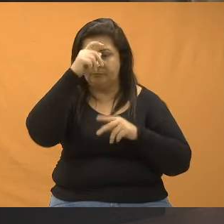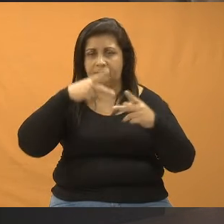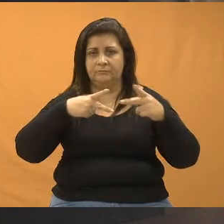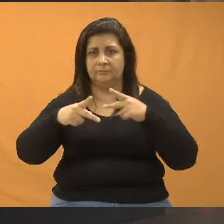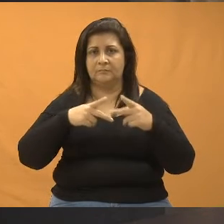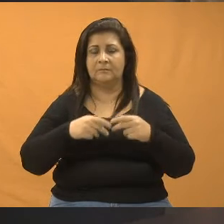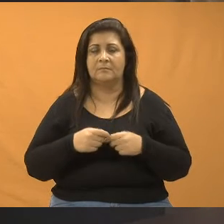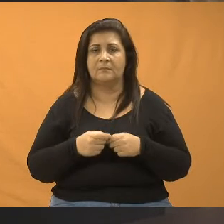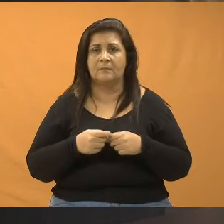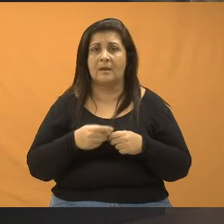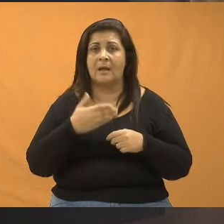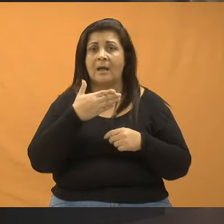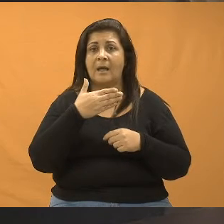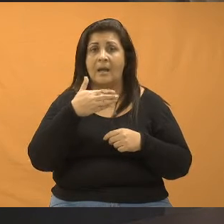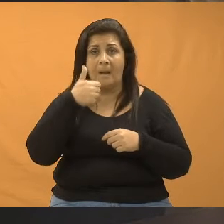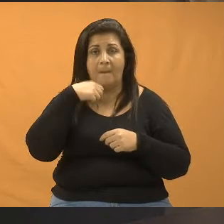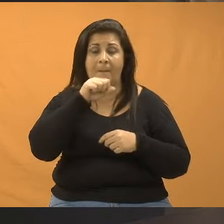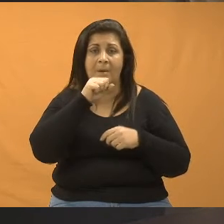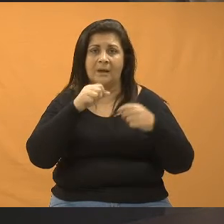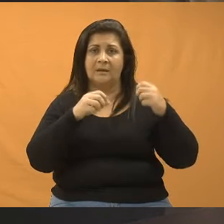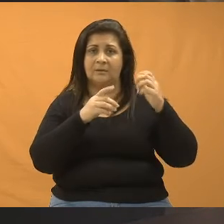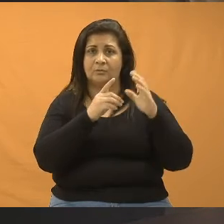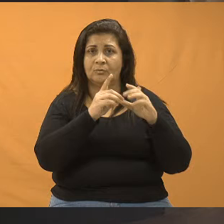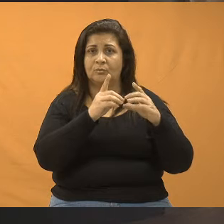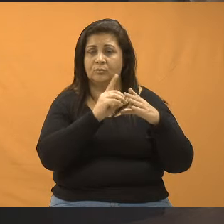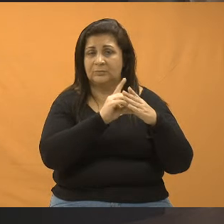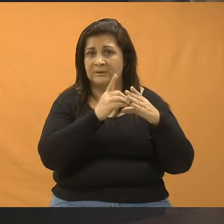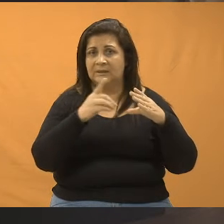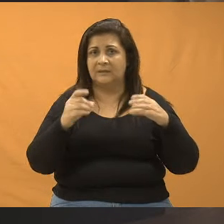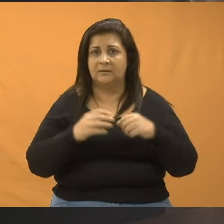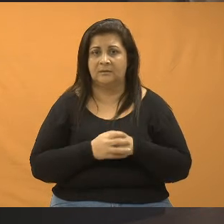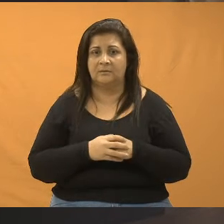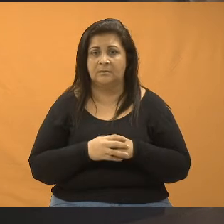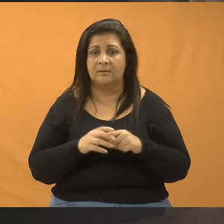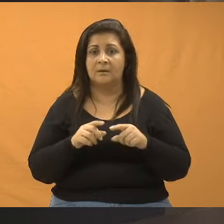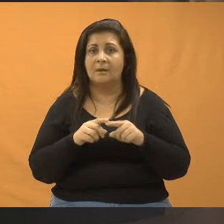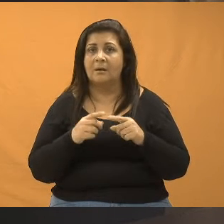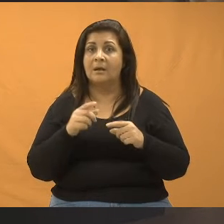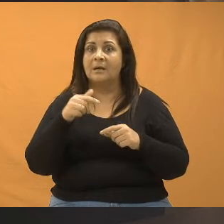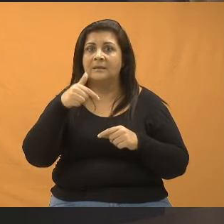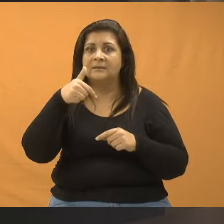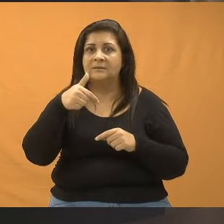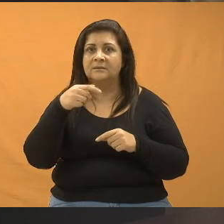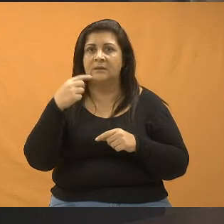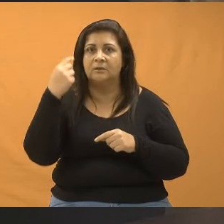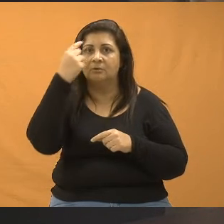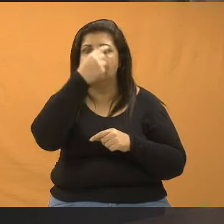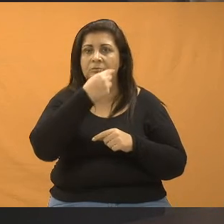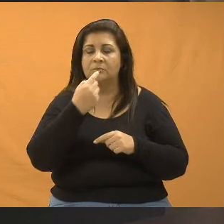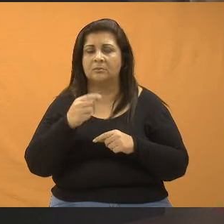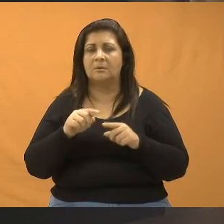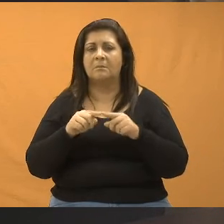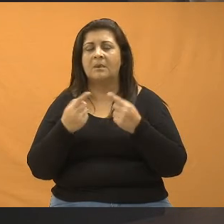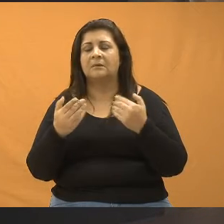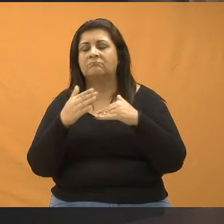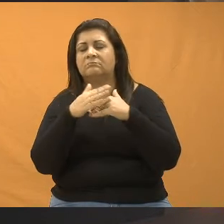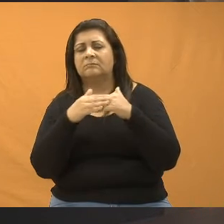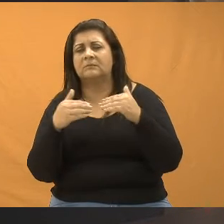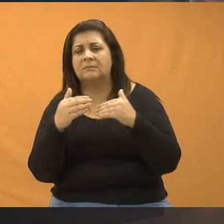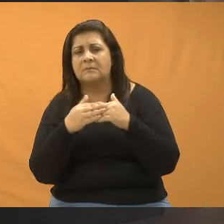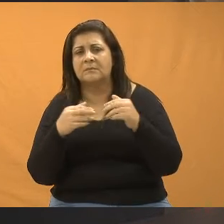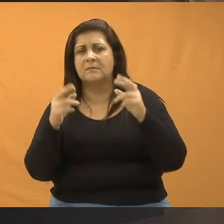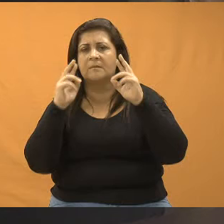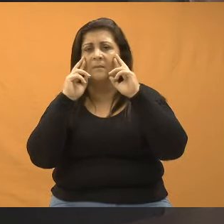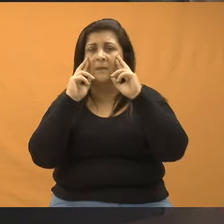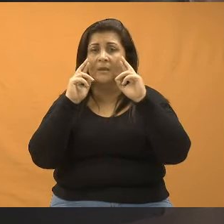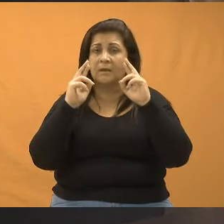com dengue, demorou 7 horas o atendimento da minha mãe. Porém, nós somos super bem atendidos lá. Nós somos atendidos com carinho, com